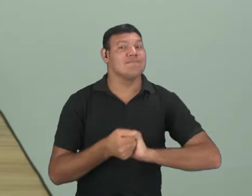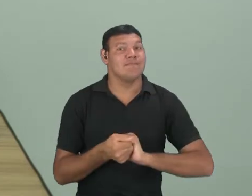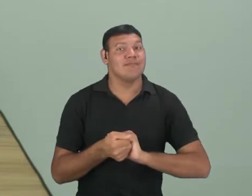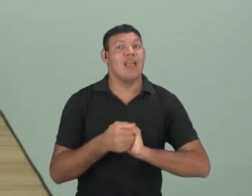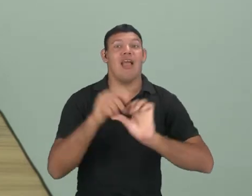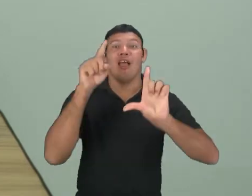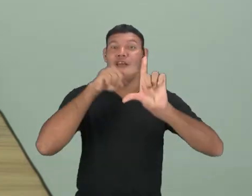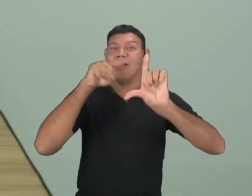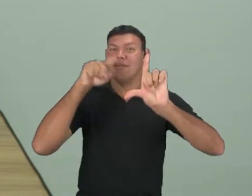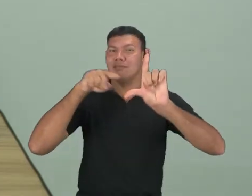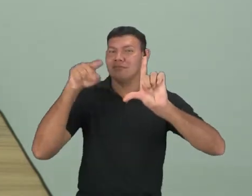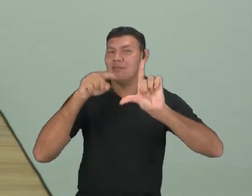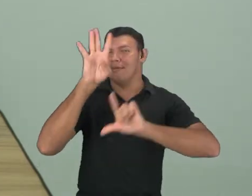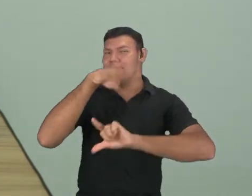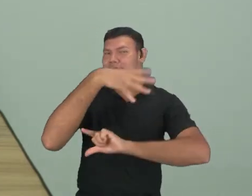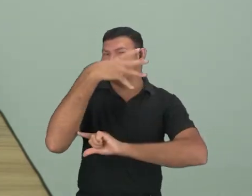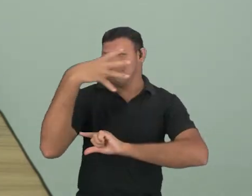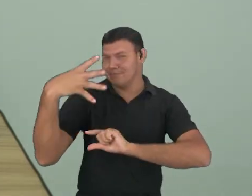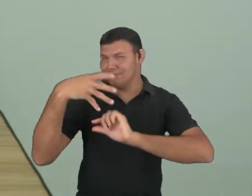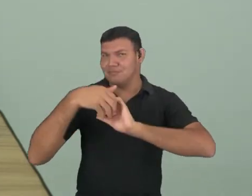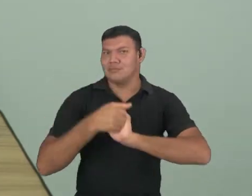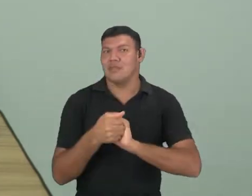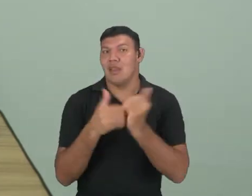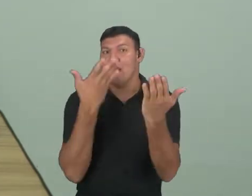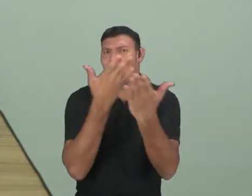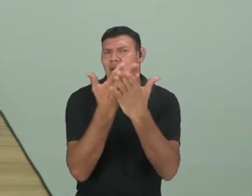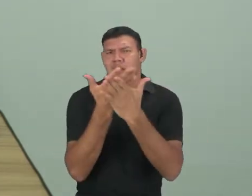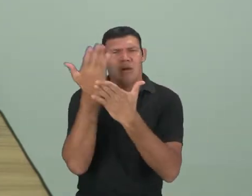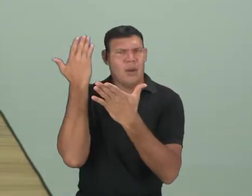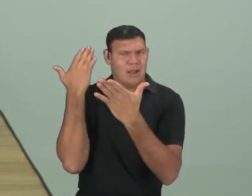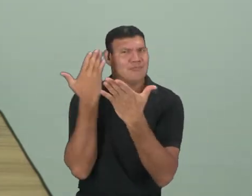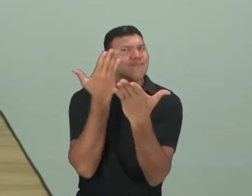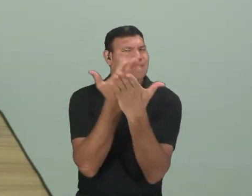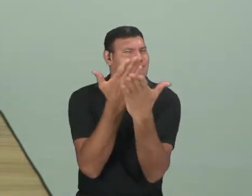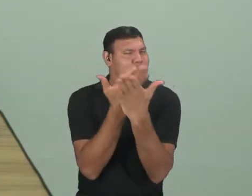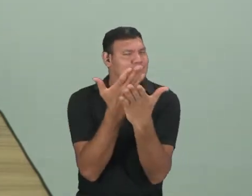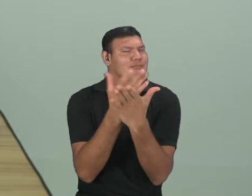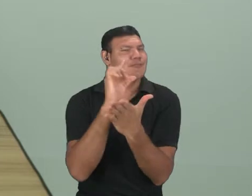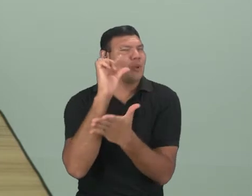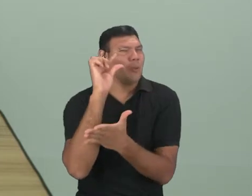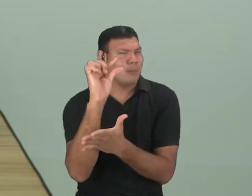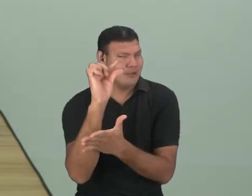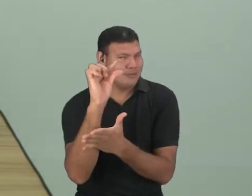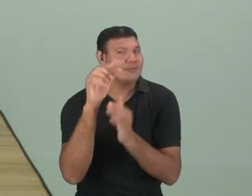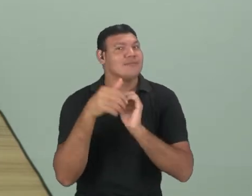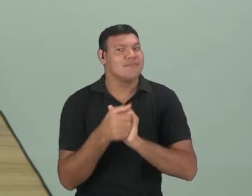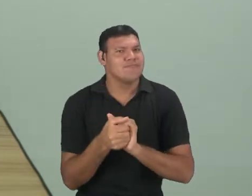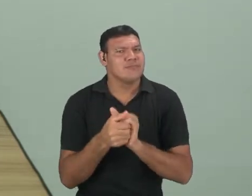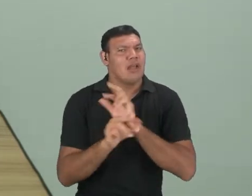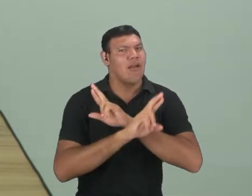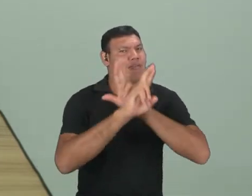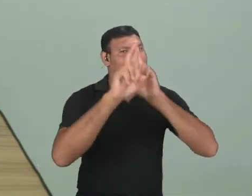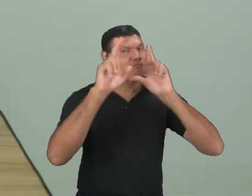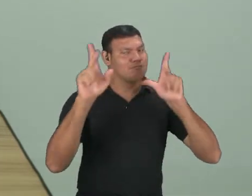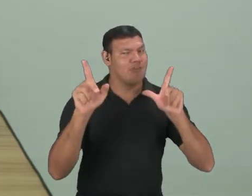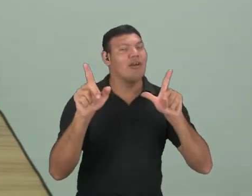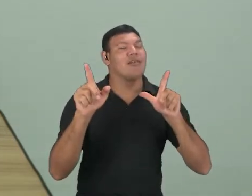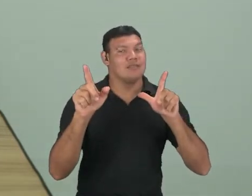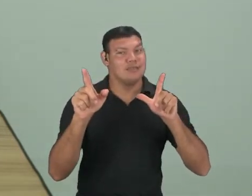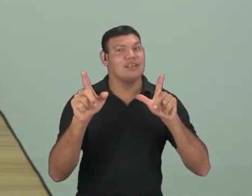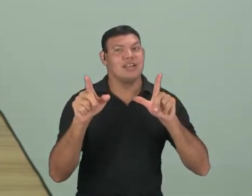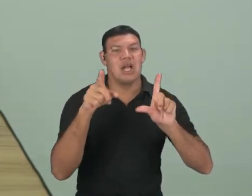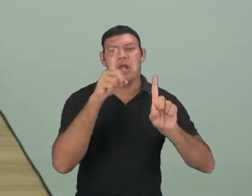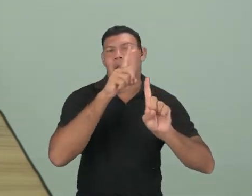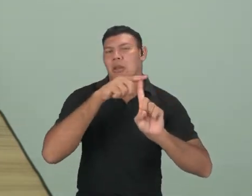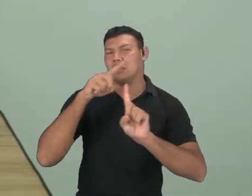Gráficos e tabela, né? Nas aulas anteriores nós estudamos um pouco sobre isso, vimos diferentes tipos de